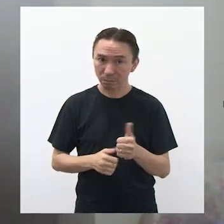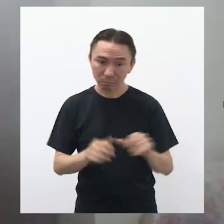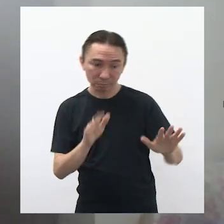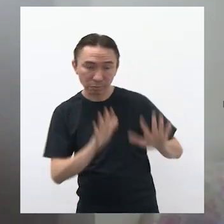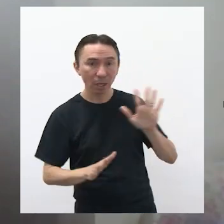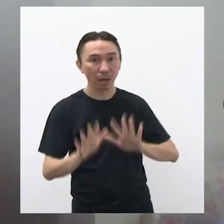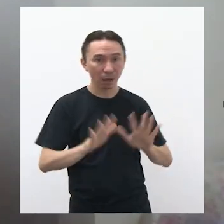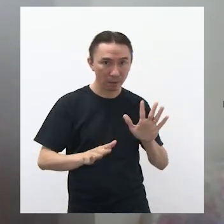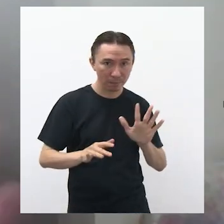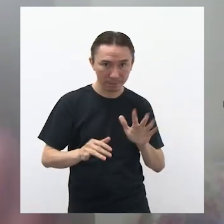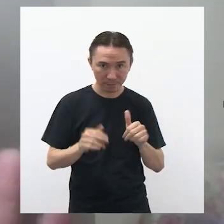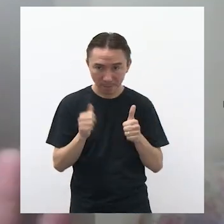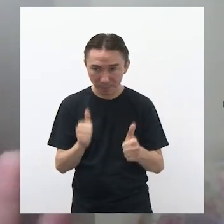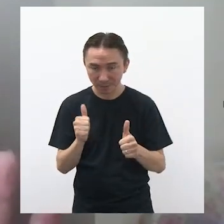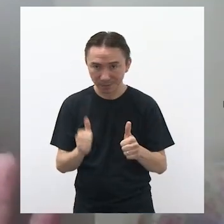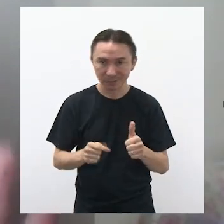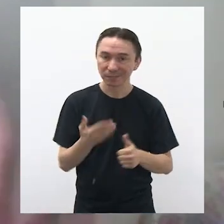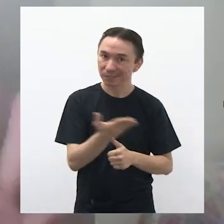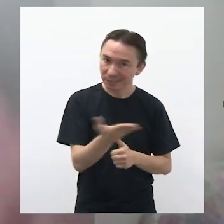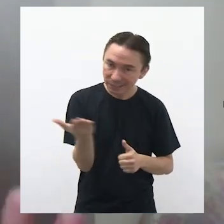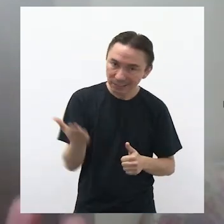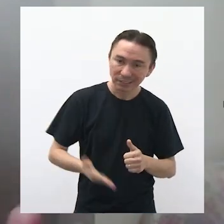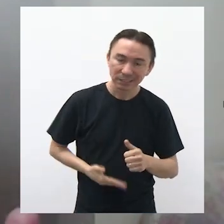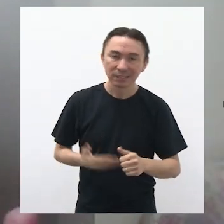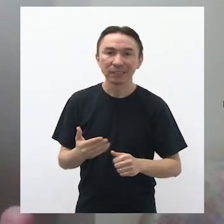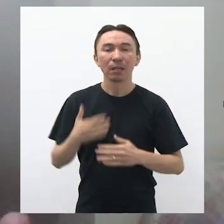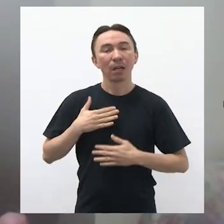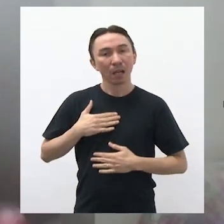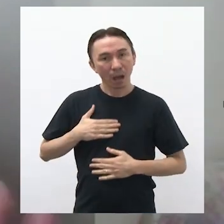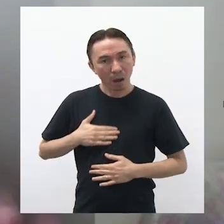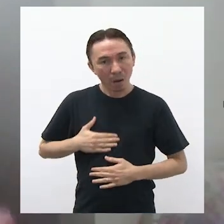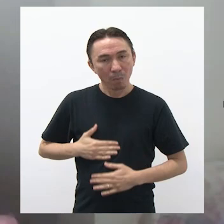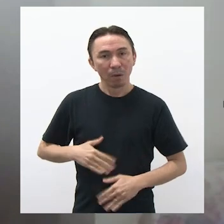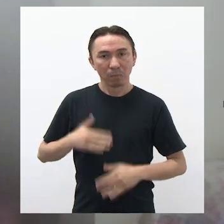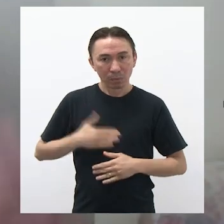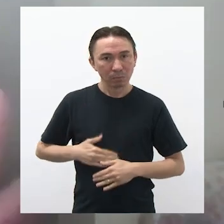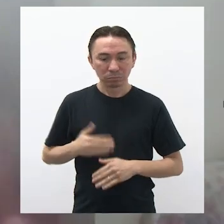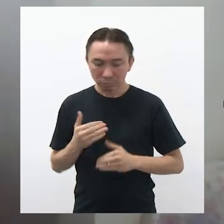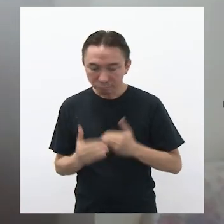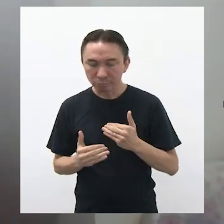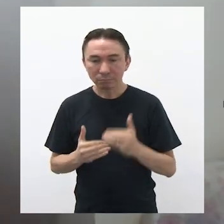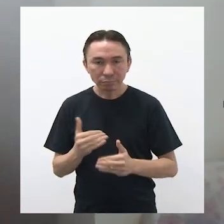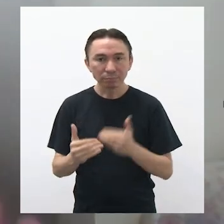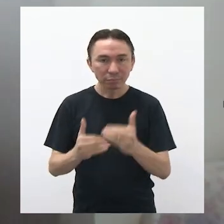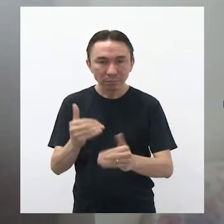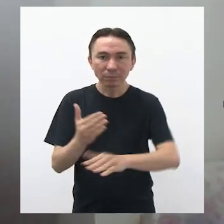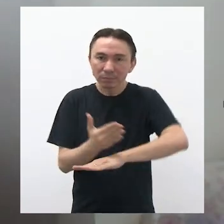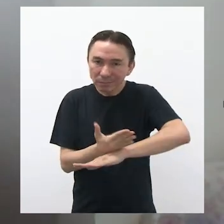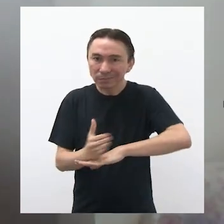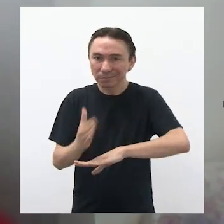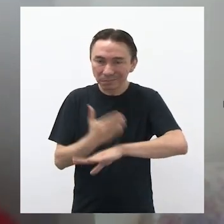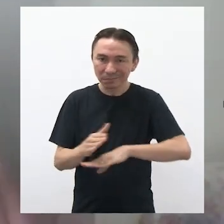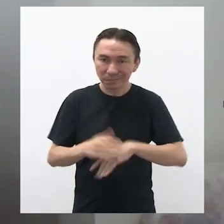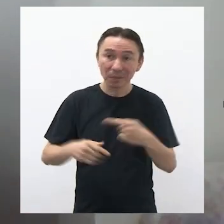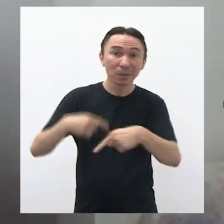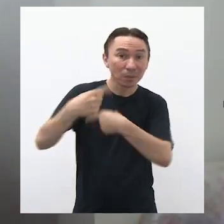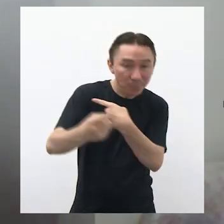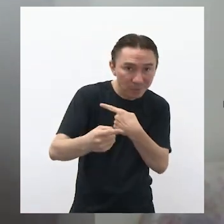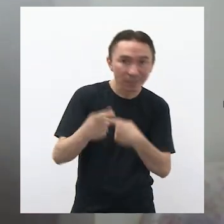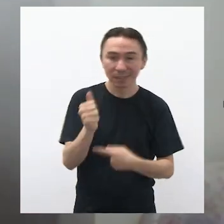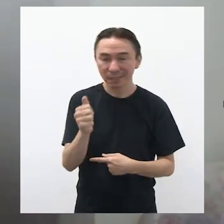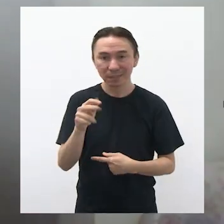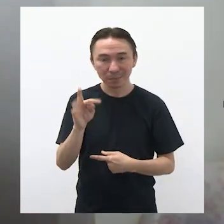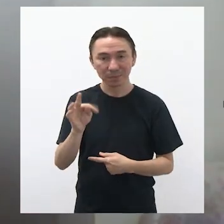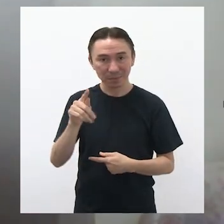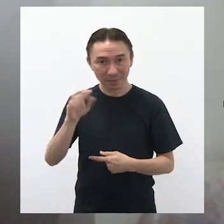praticando com calma, acalma o coração, um passo de cada vez, combinado? No próximo encontro, com certeza, a gente vai ter dado mais